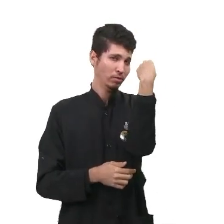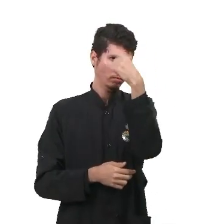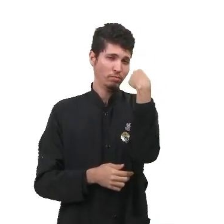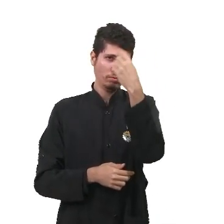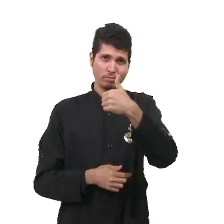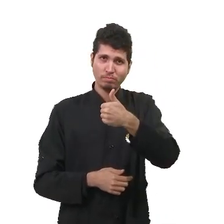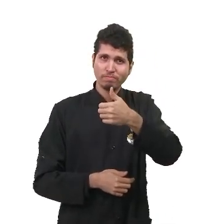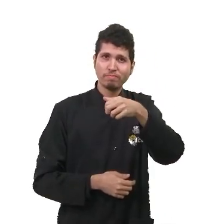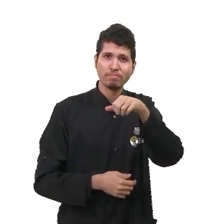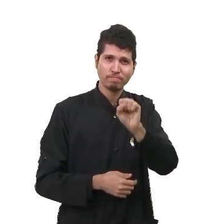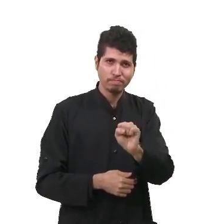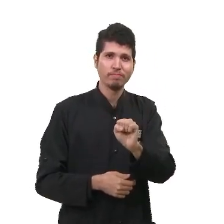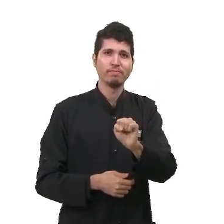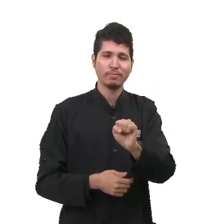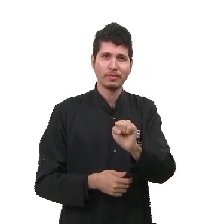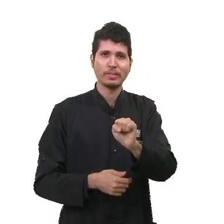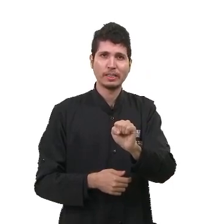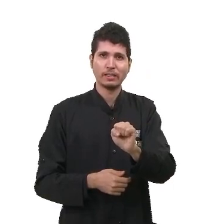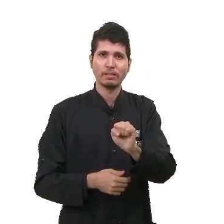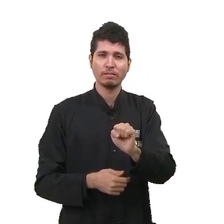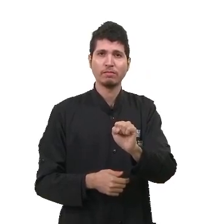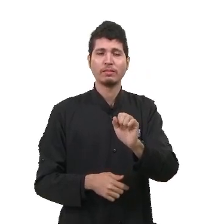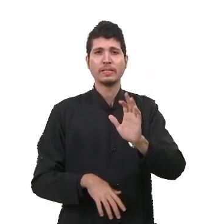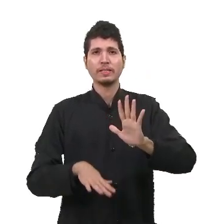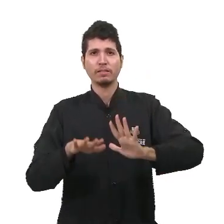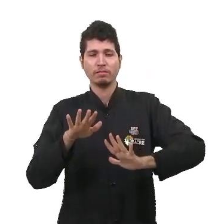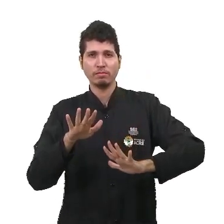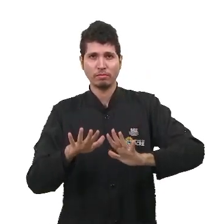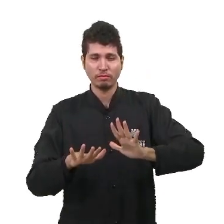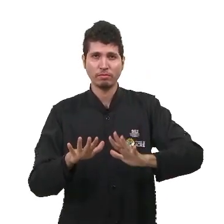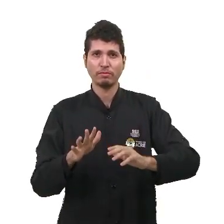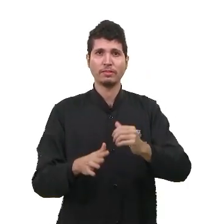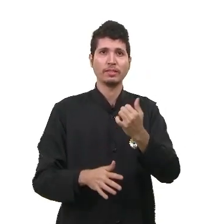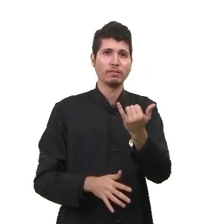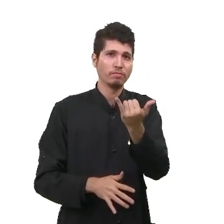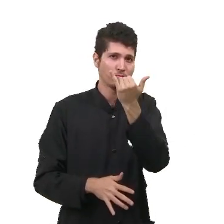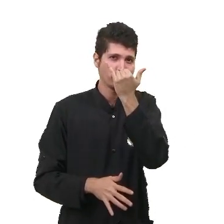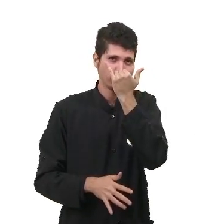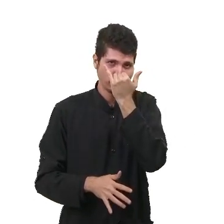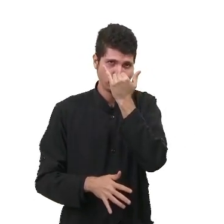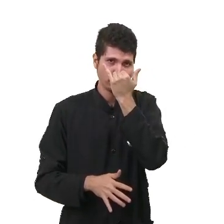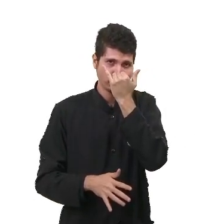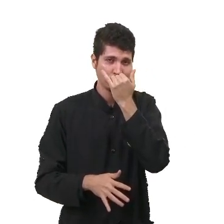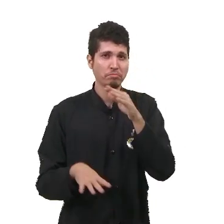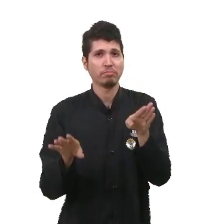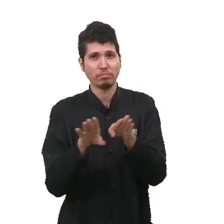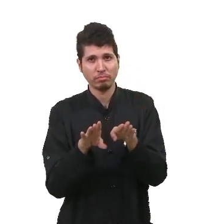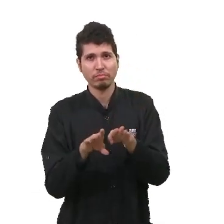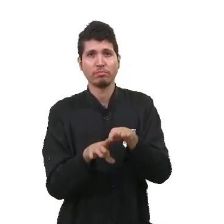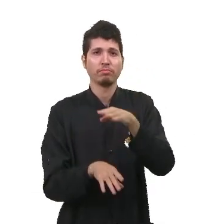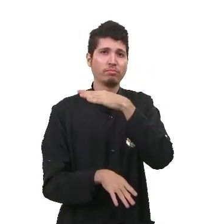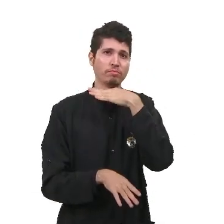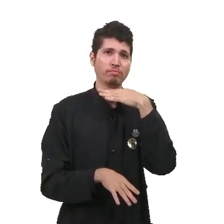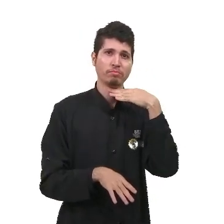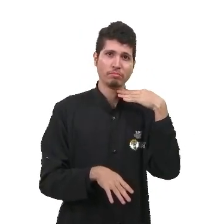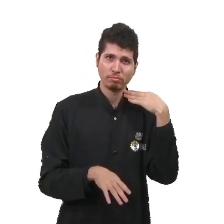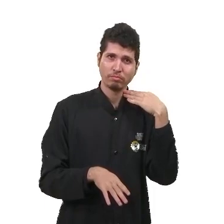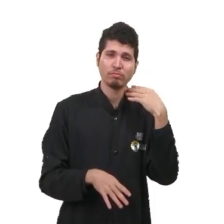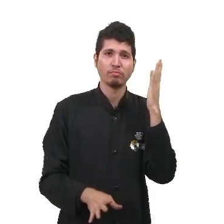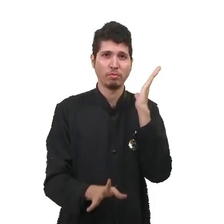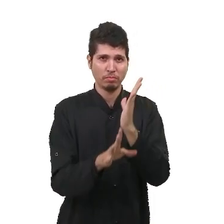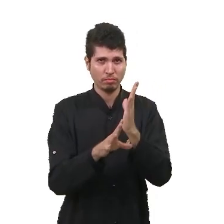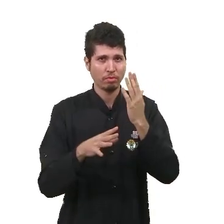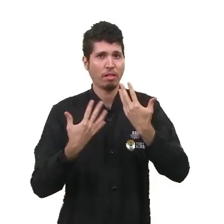horas por dia, o que muitas vezes resultava em acidentes e até mesmo mortes por